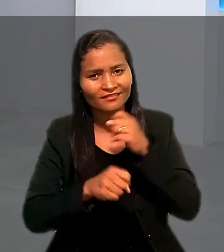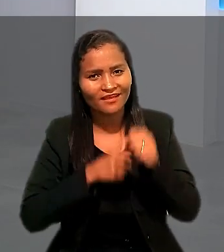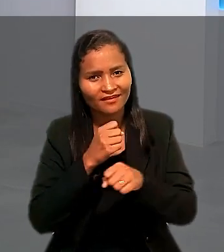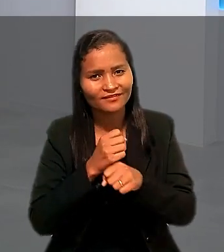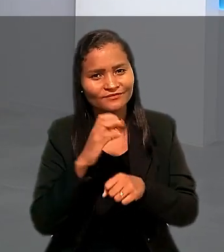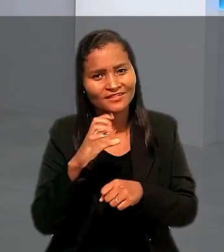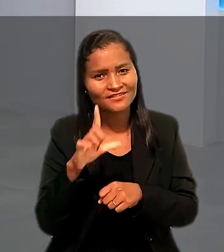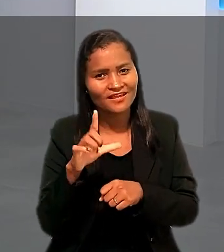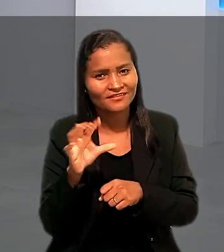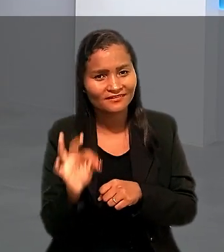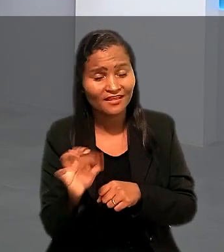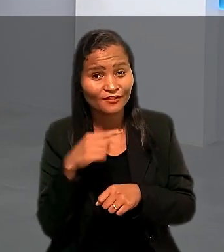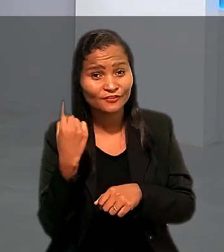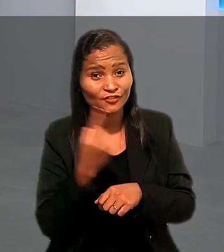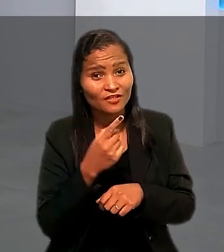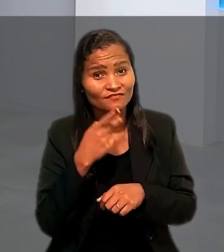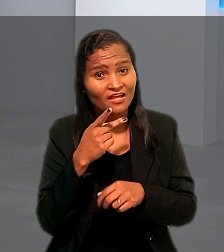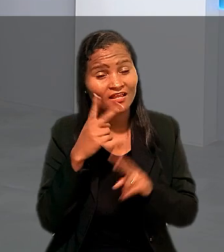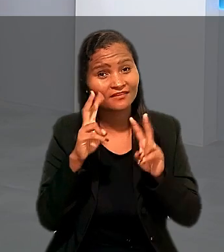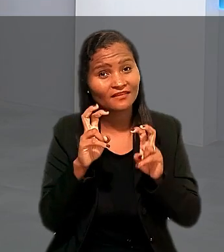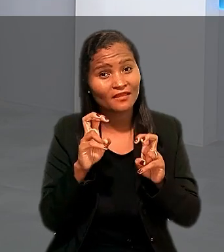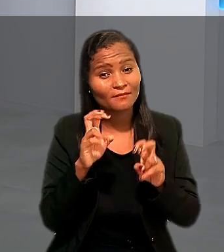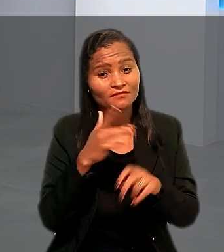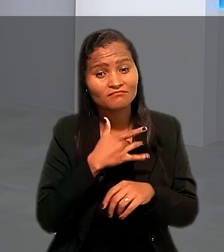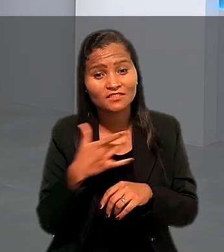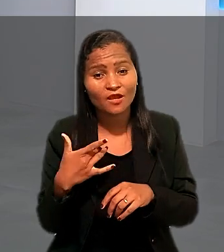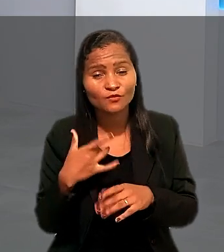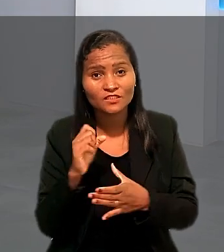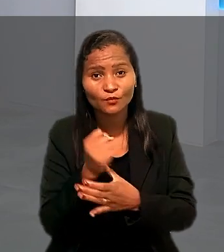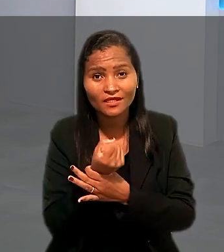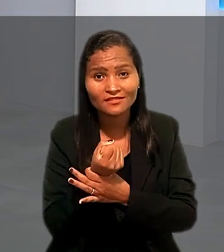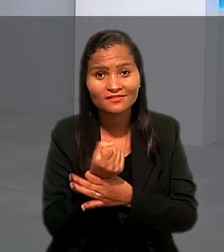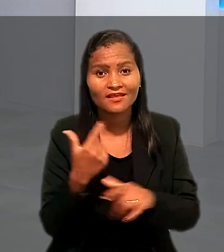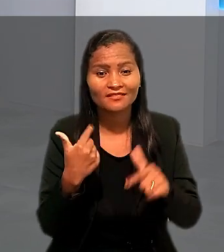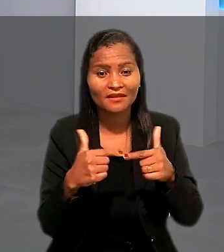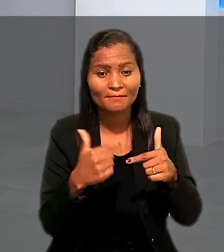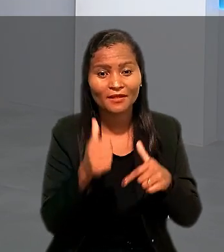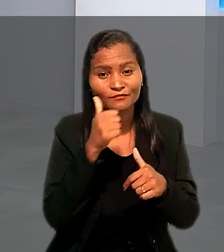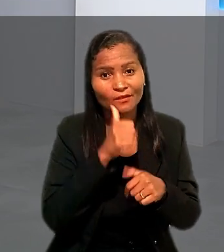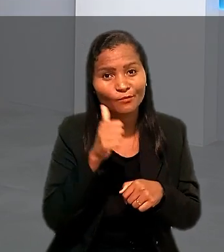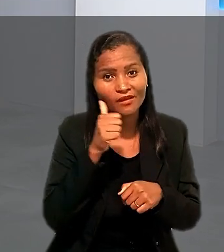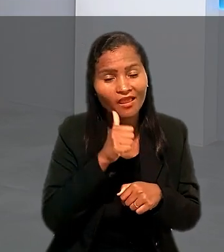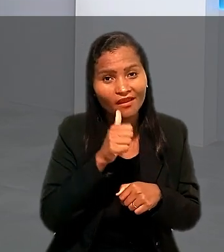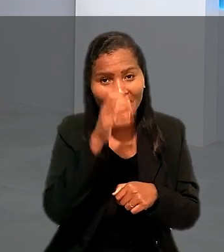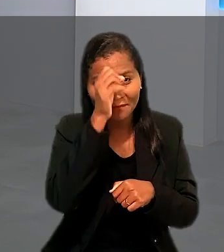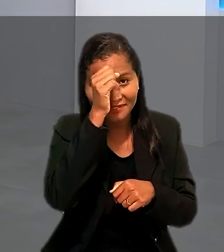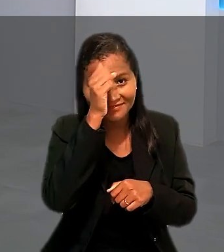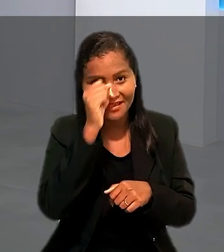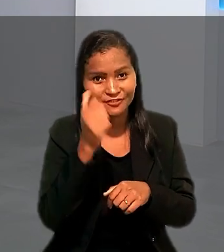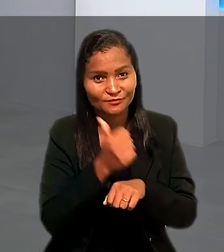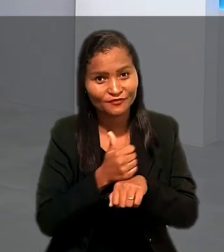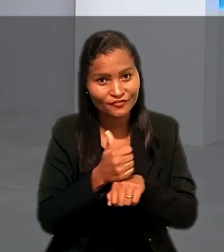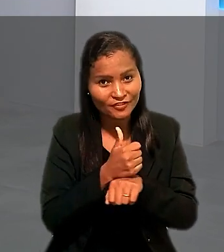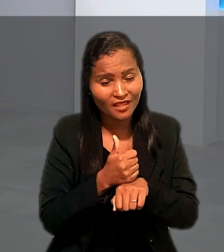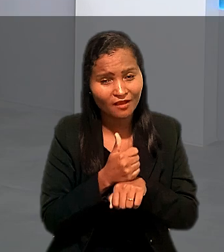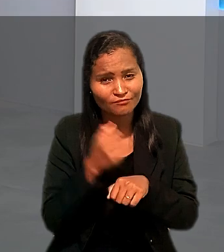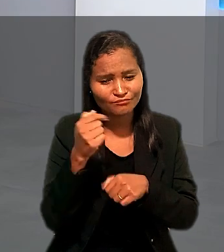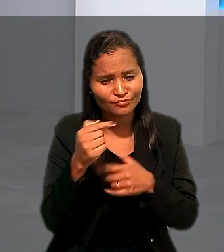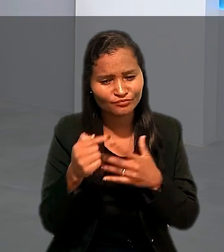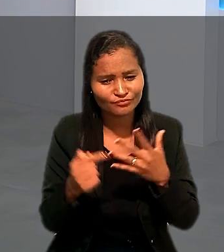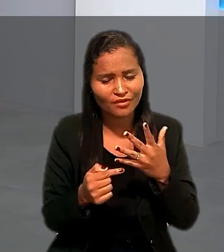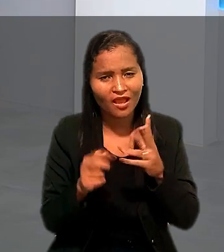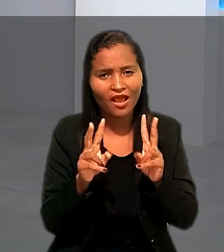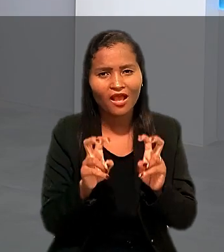consolidação das leis do trabalho. Vamos abordar temas como saúde e segurança, trabalho da mulher, aprendizagem profissional,